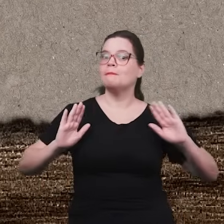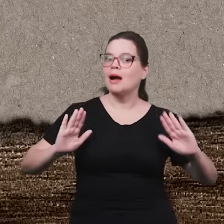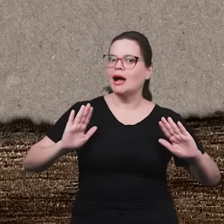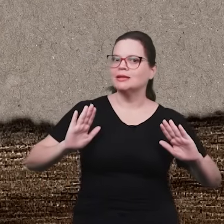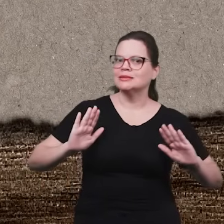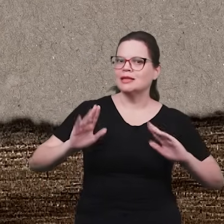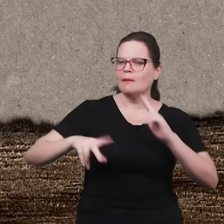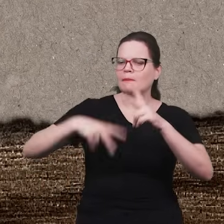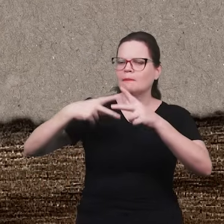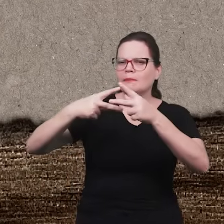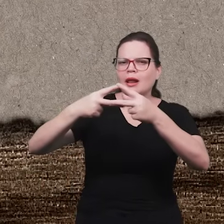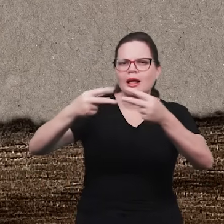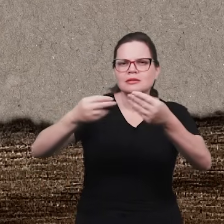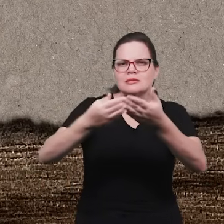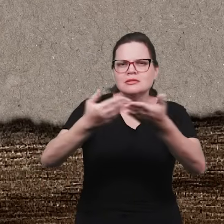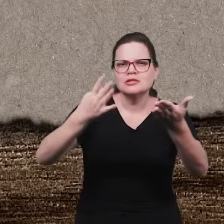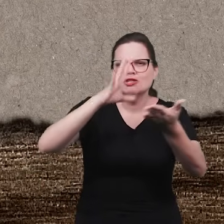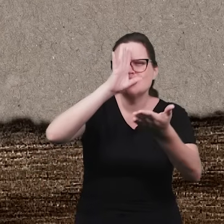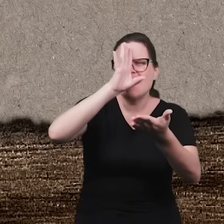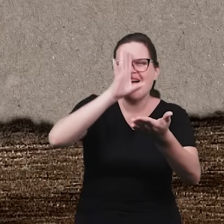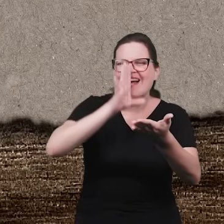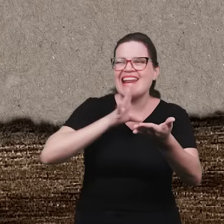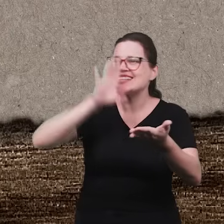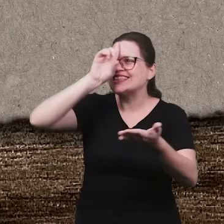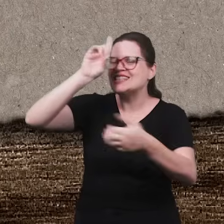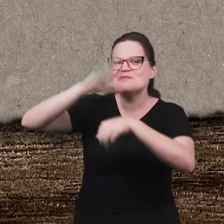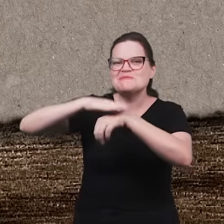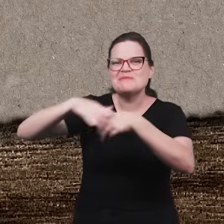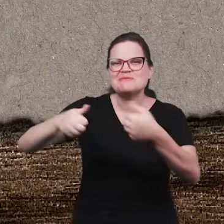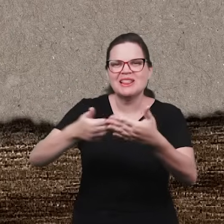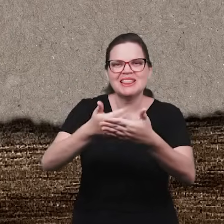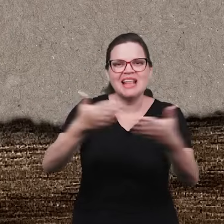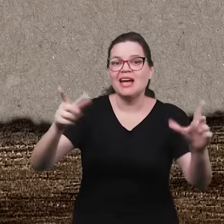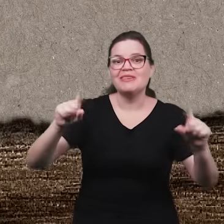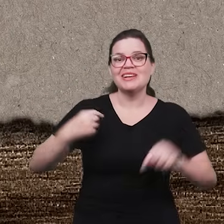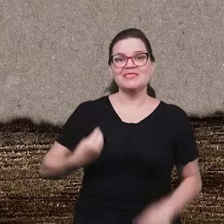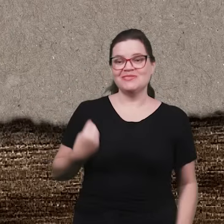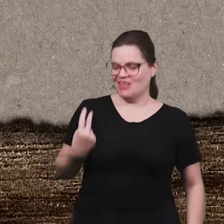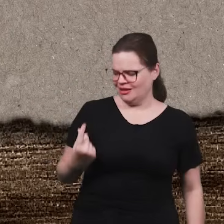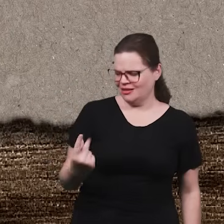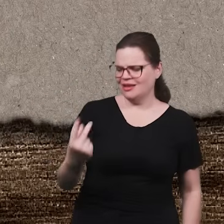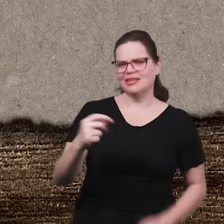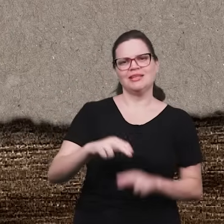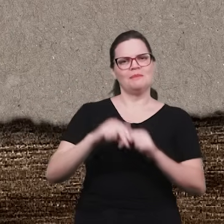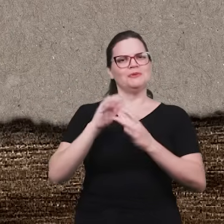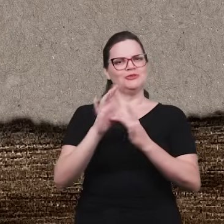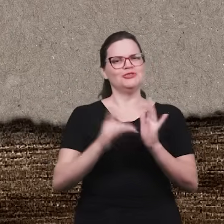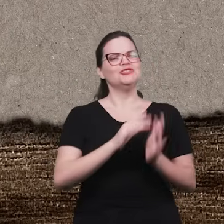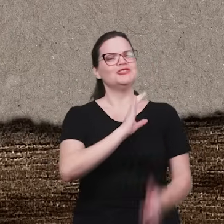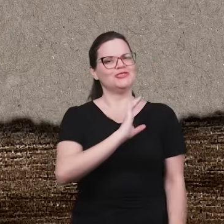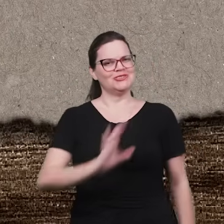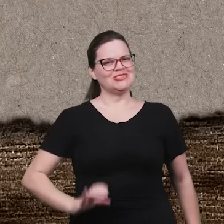Deus é a vida eterna, por Cristo Jesus nosso Senhor. Romanos capítulo